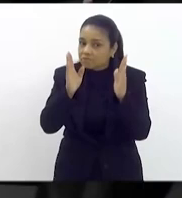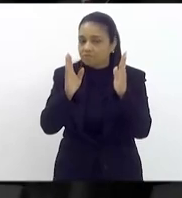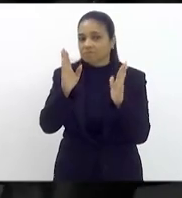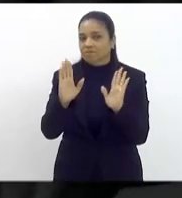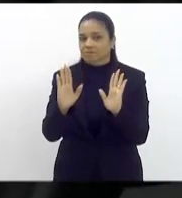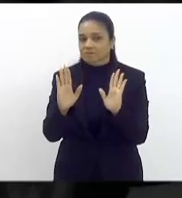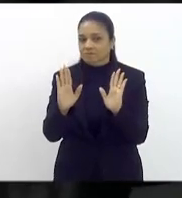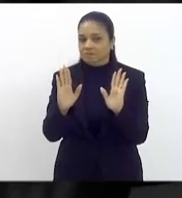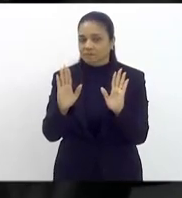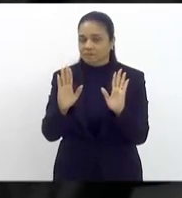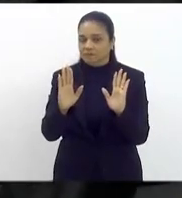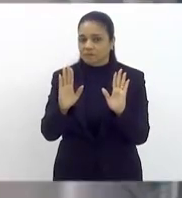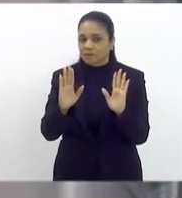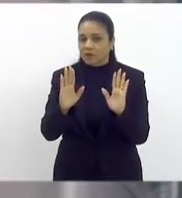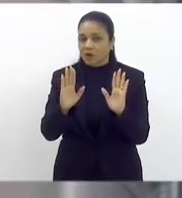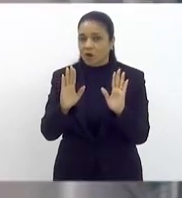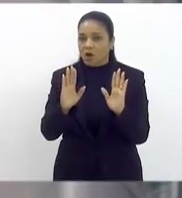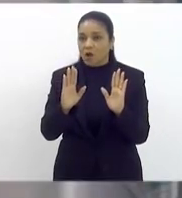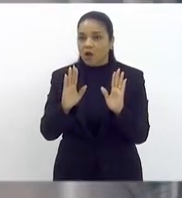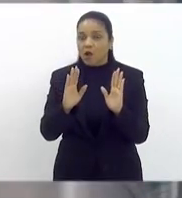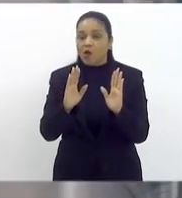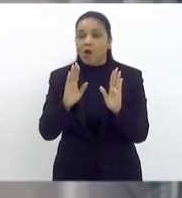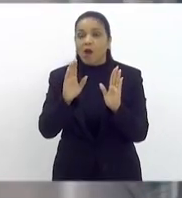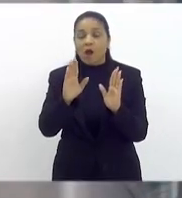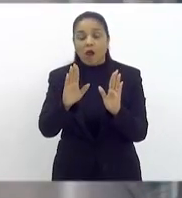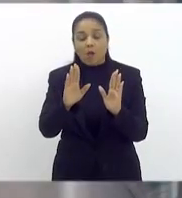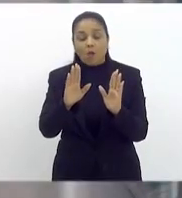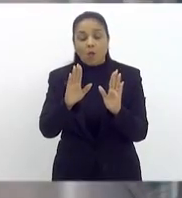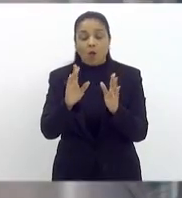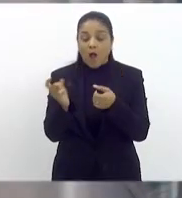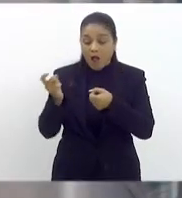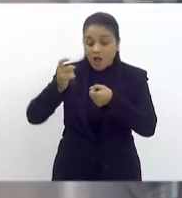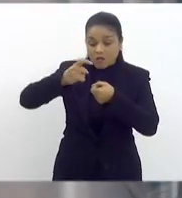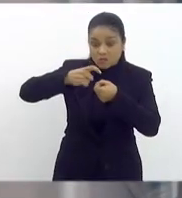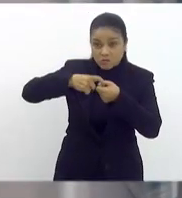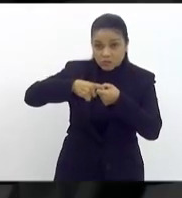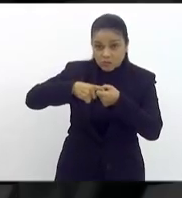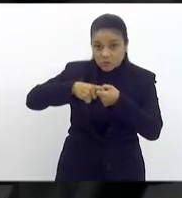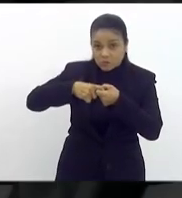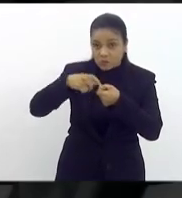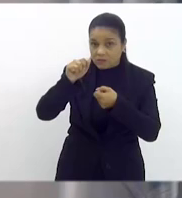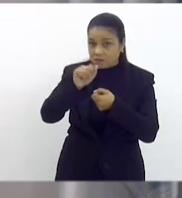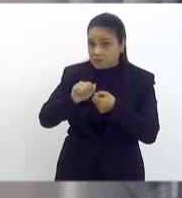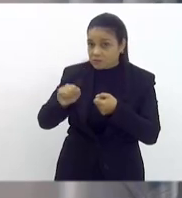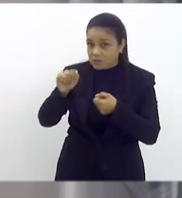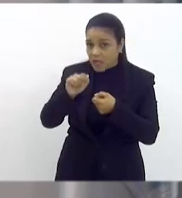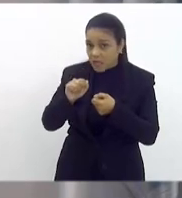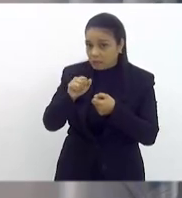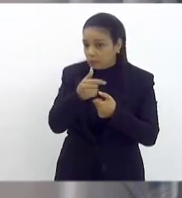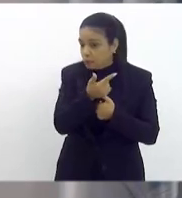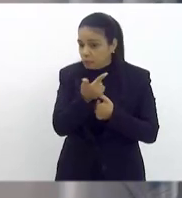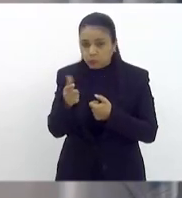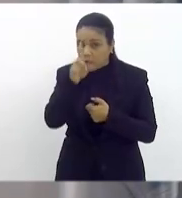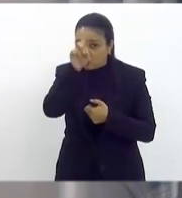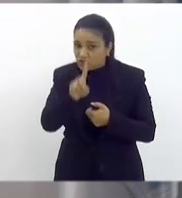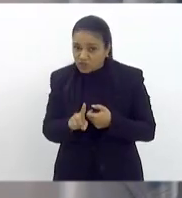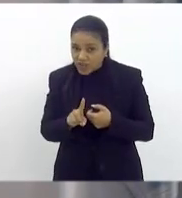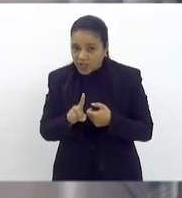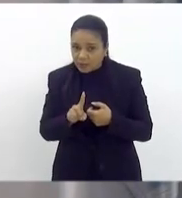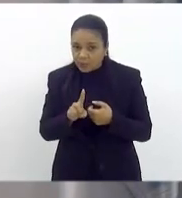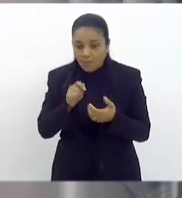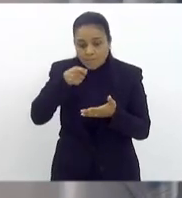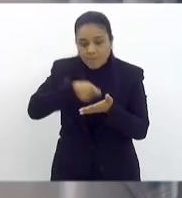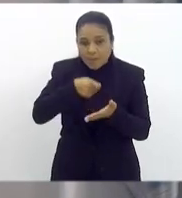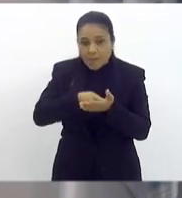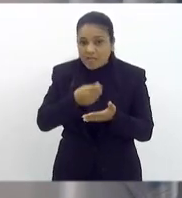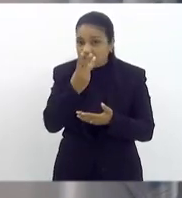Tá? Agora, quanto ao prazo. Então, quanto ao prazo o associado de vocês. Domínio público. Não tem o direito de cobrança após 3 anos.